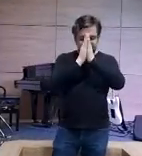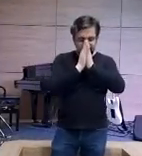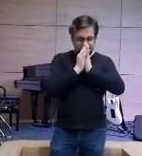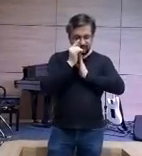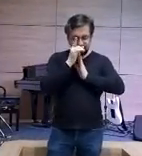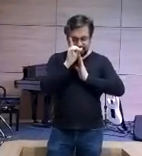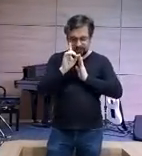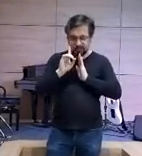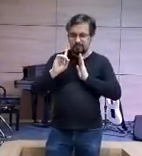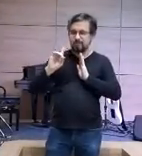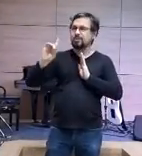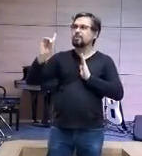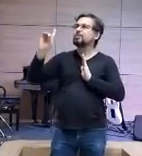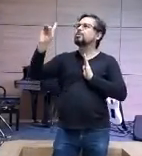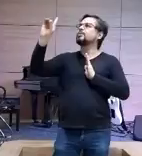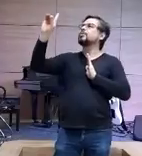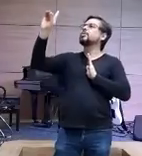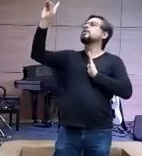Creia